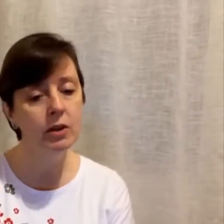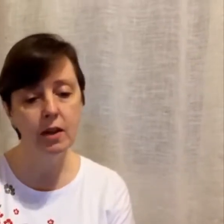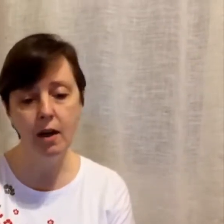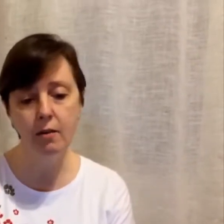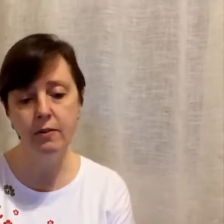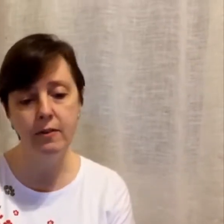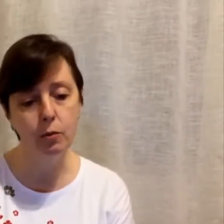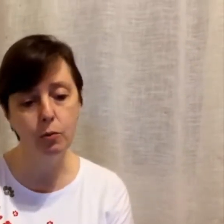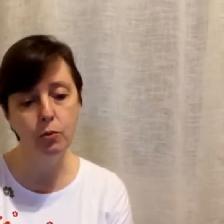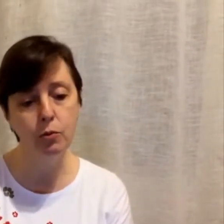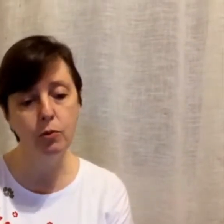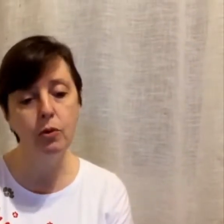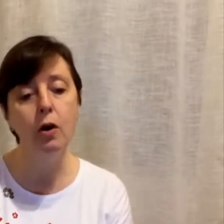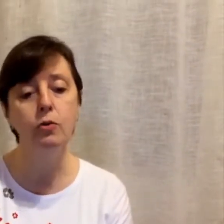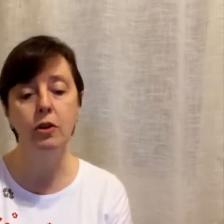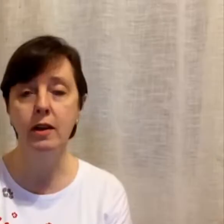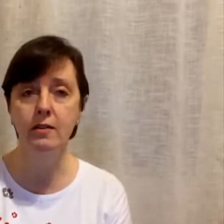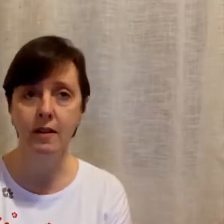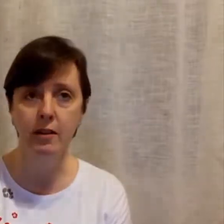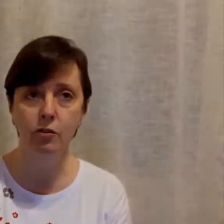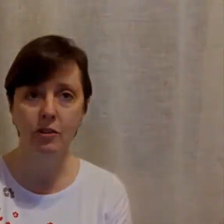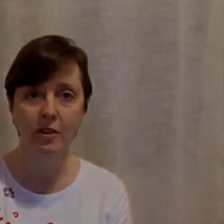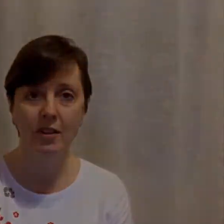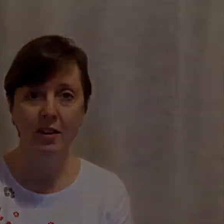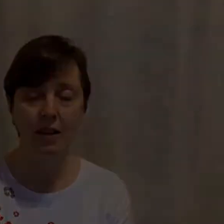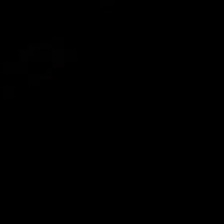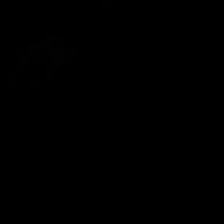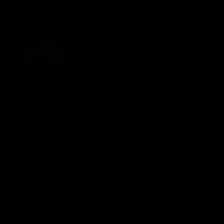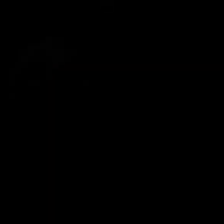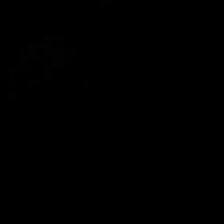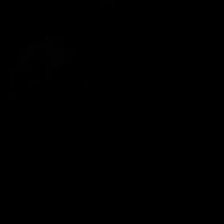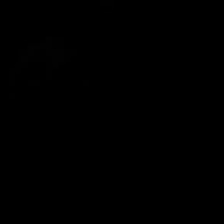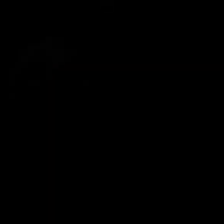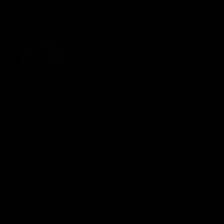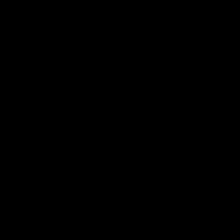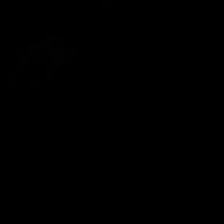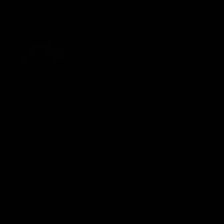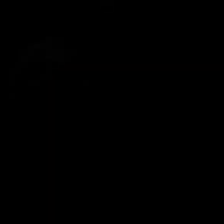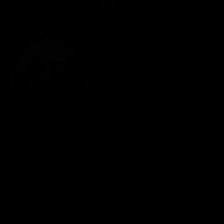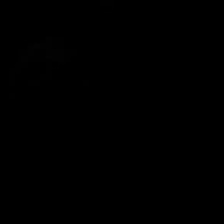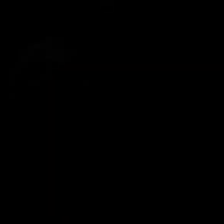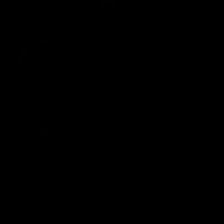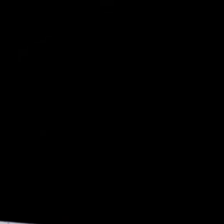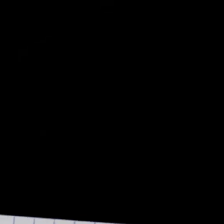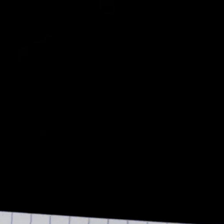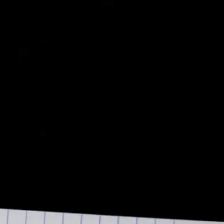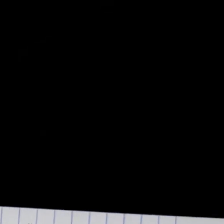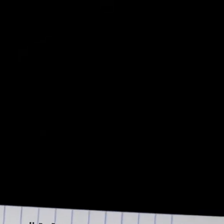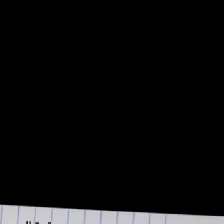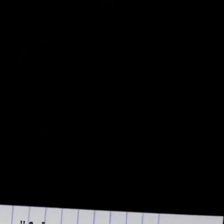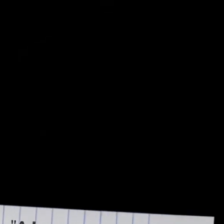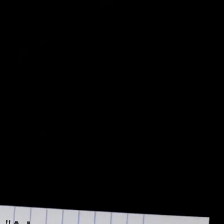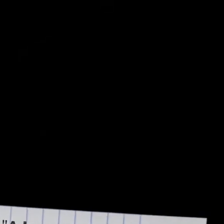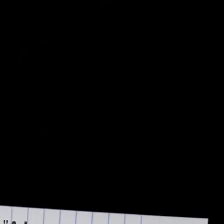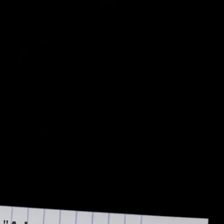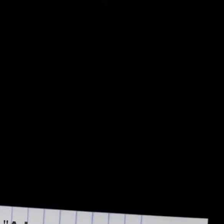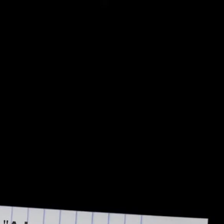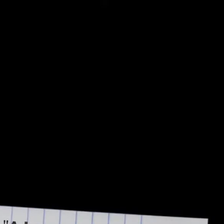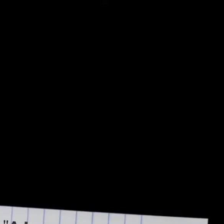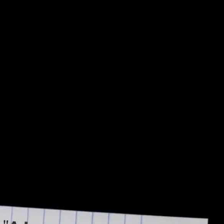parte. Venha a estas páginas e não entrave seu uso aos que têm sede.